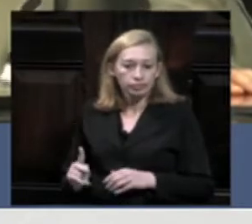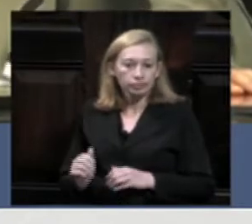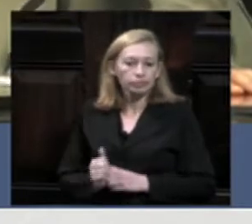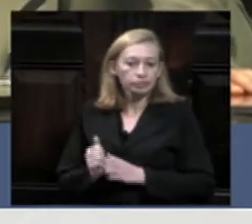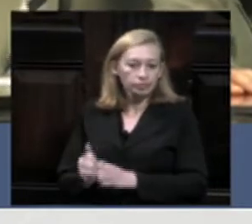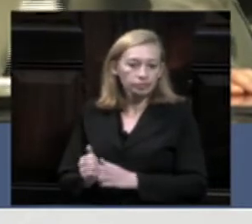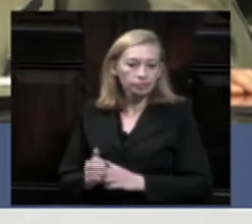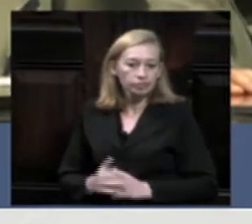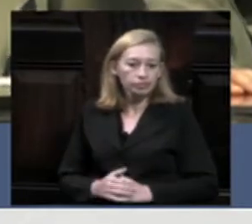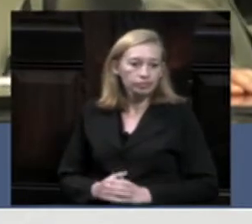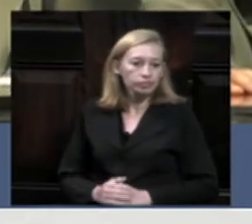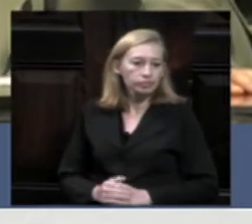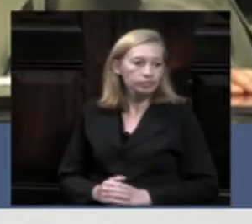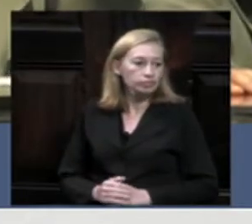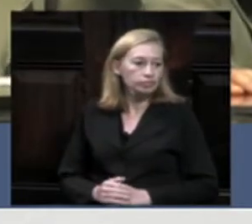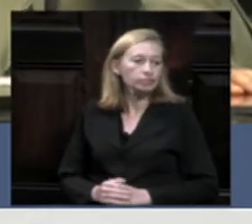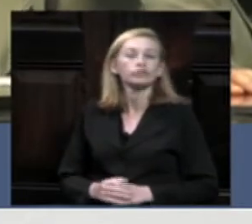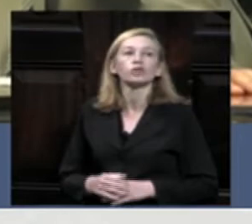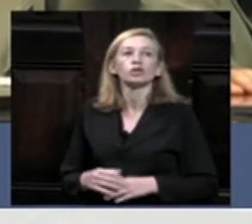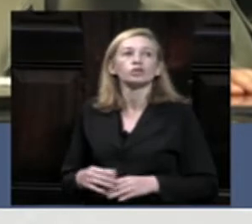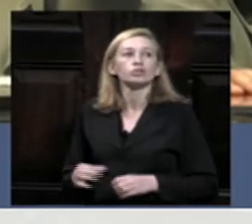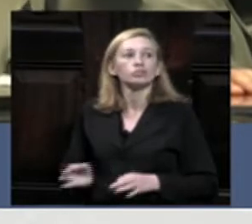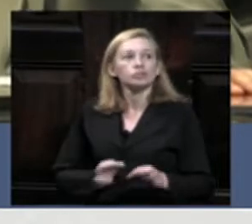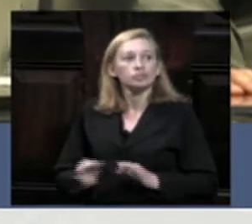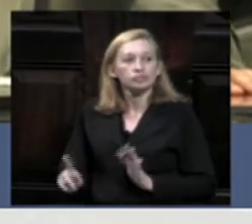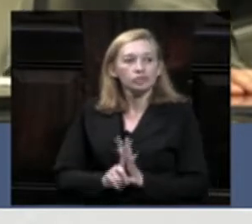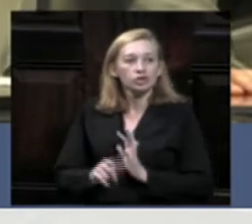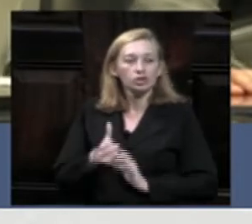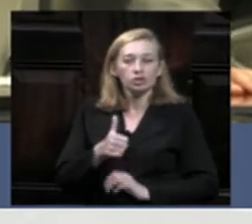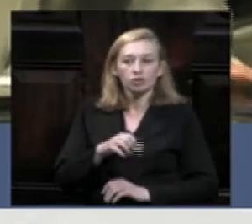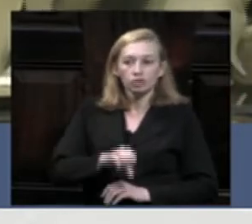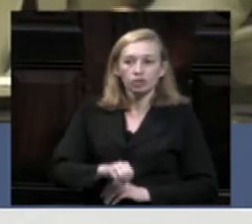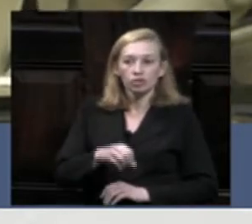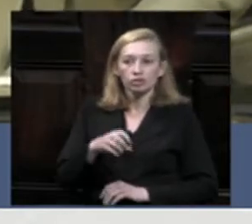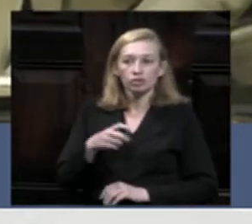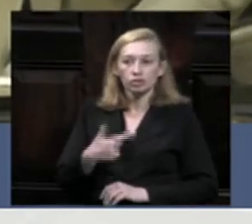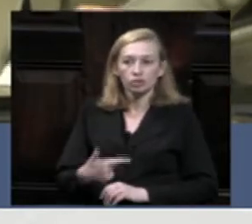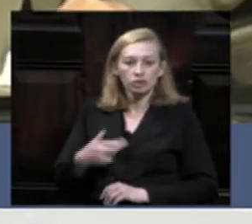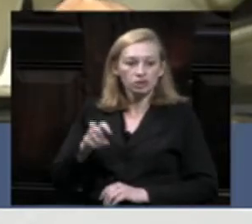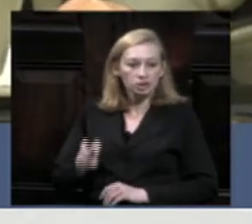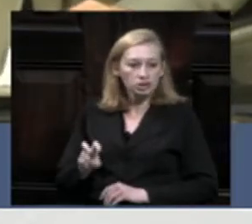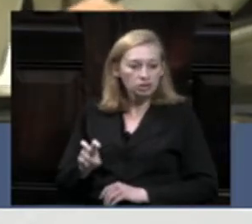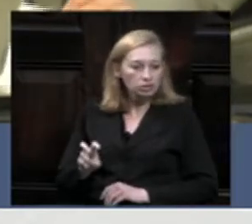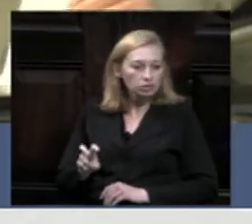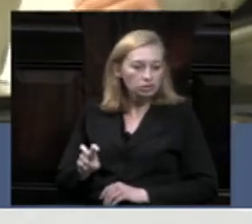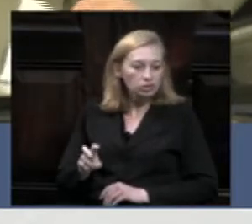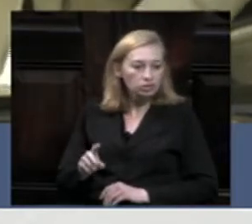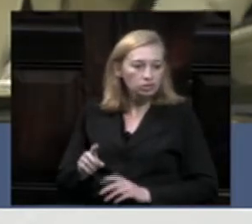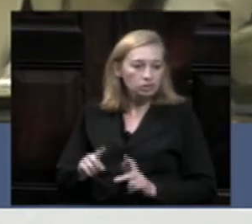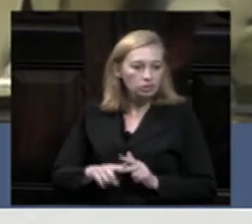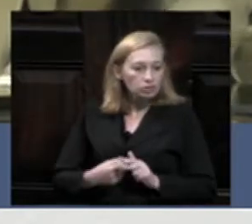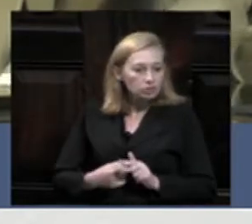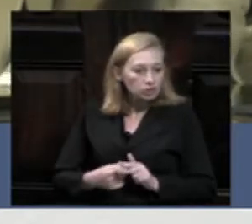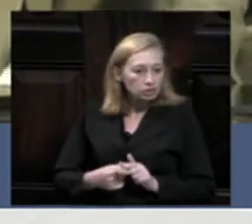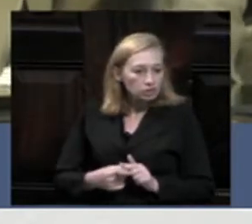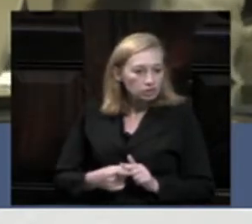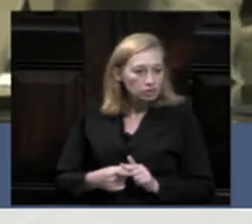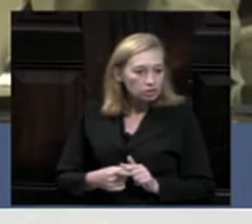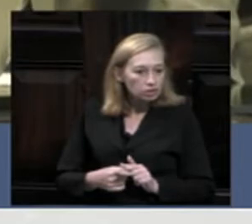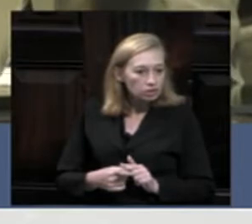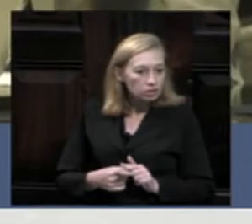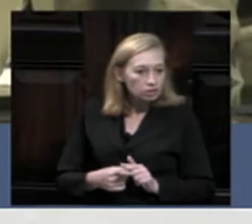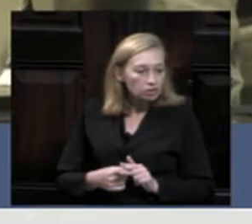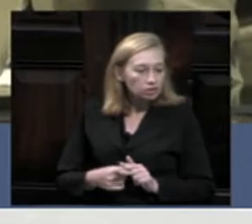vai autógrafo. Projeto de Lei 925-A de 2015, autoria do deputado Bruno Dauari, que altera... Por favor, minha abstenção nesse